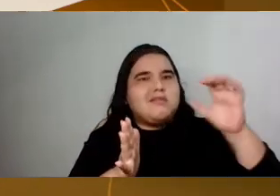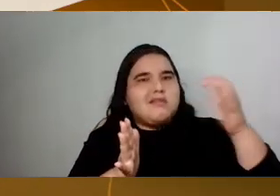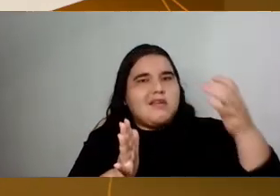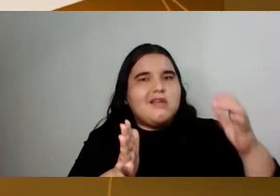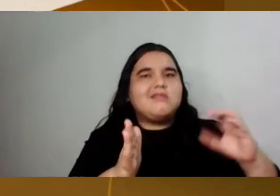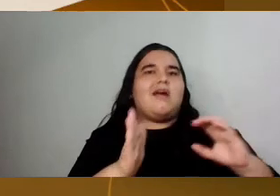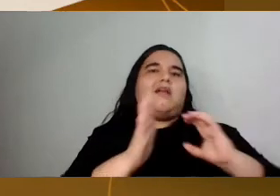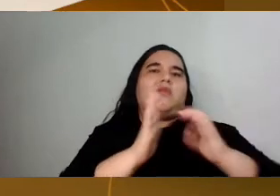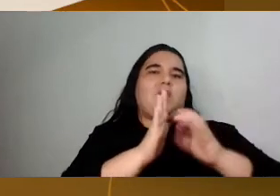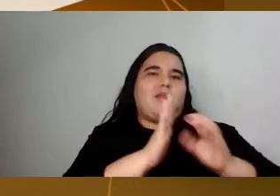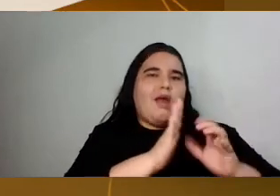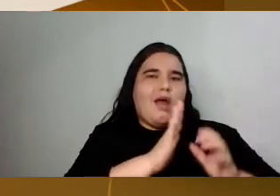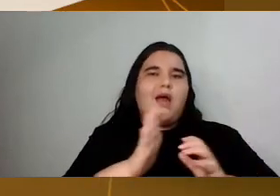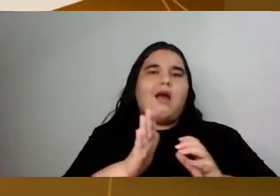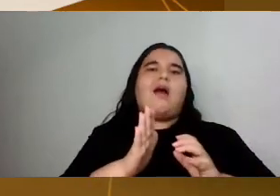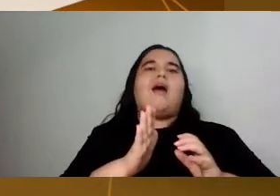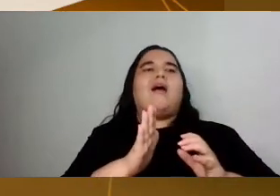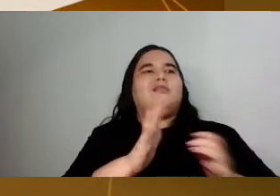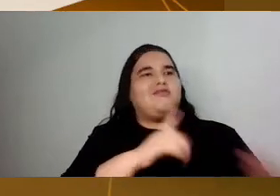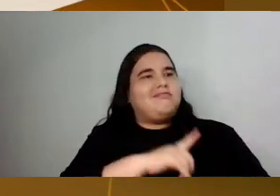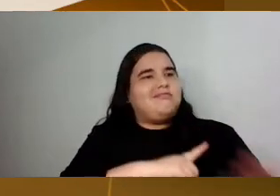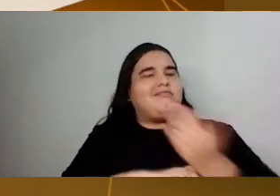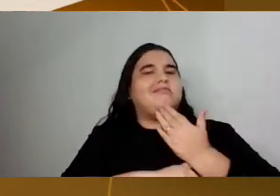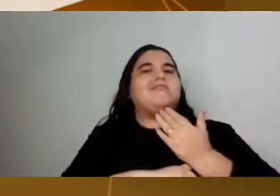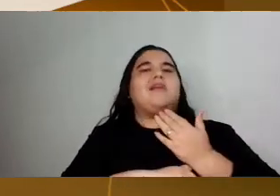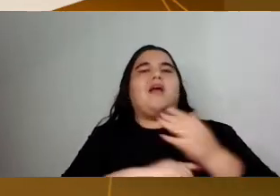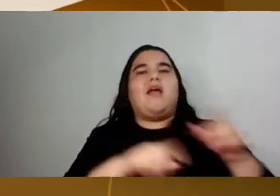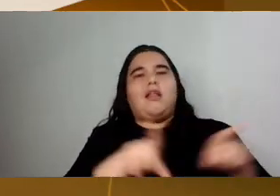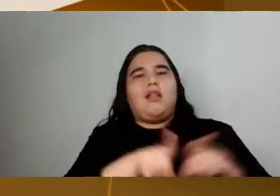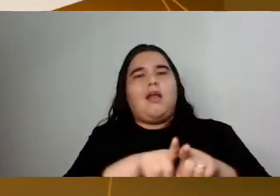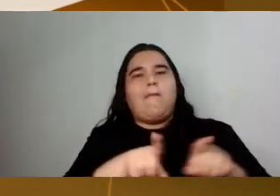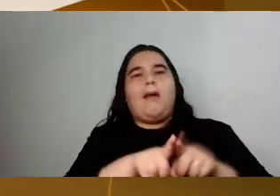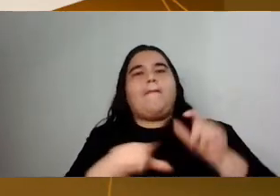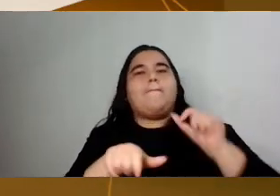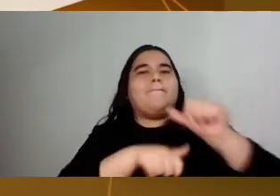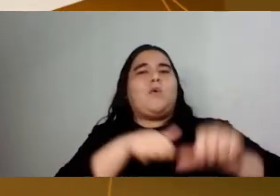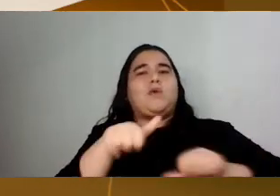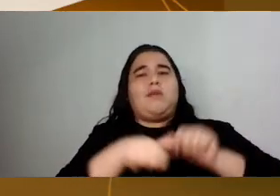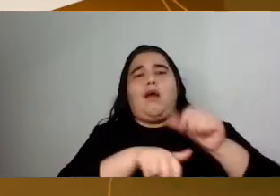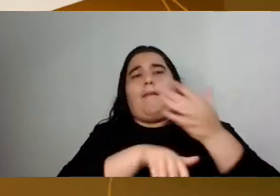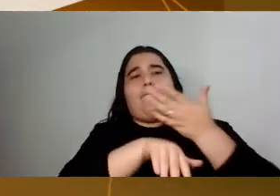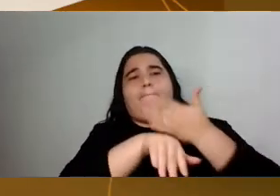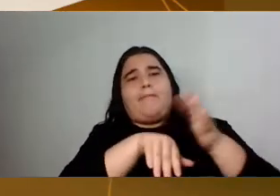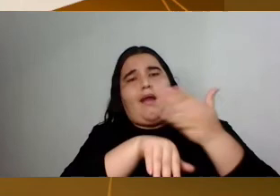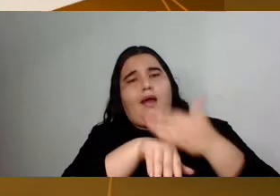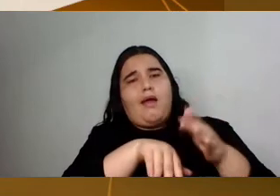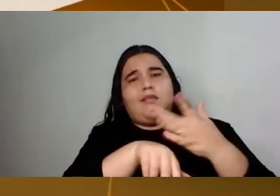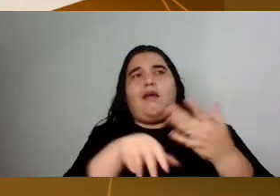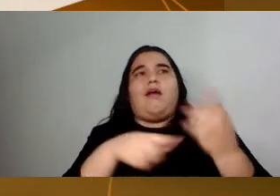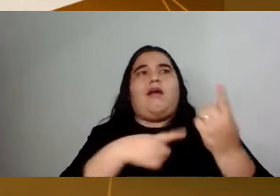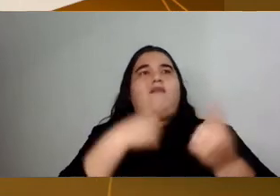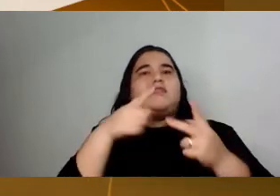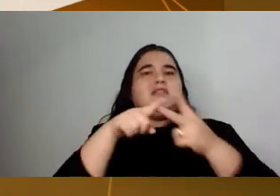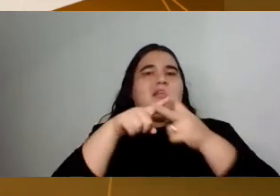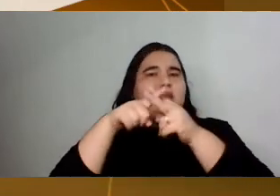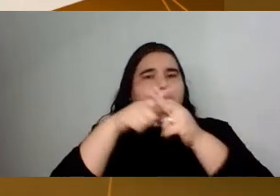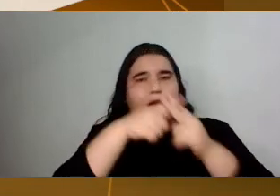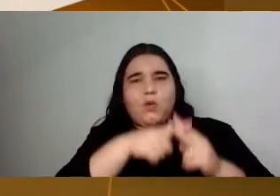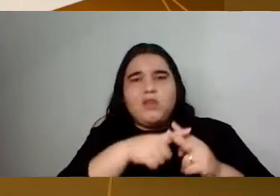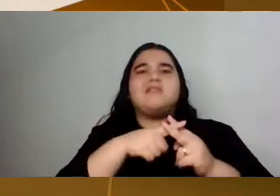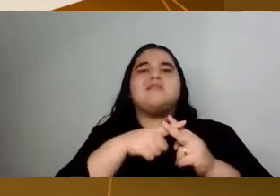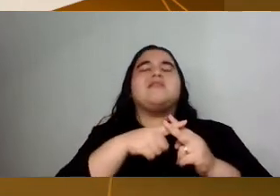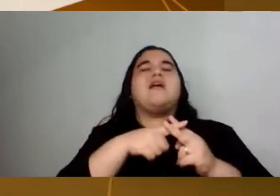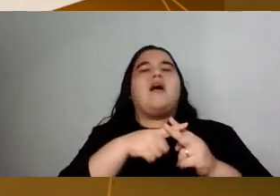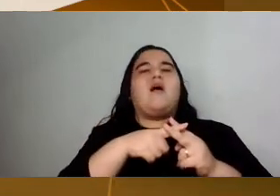inclusive, uma previsão, mudar nossos procedimentos de manutenção em cima de dados,